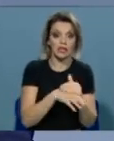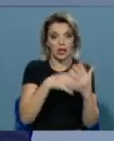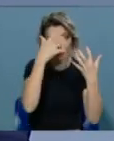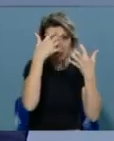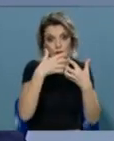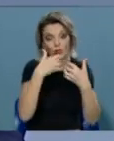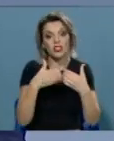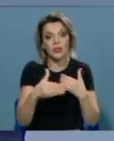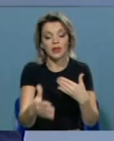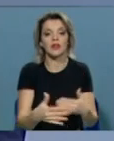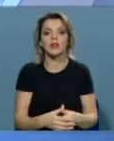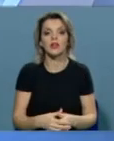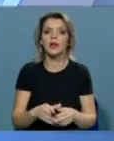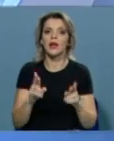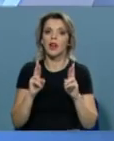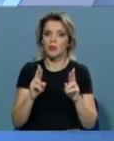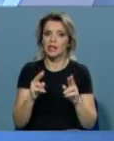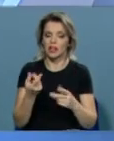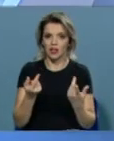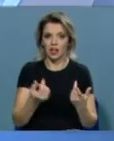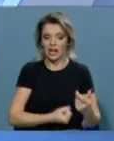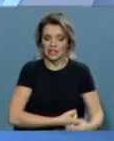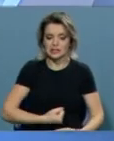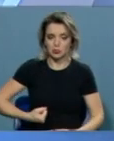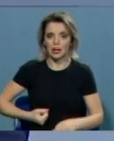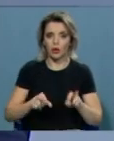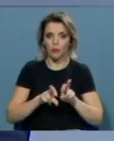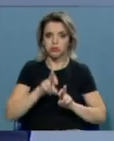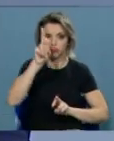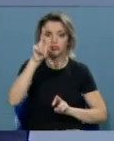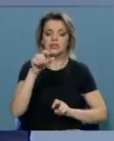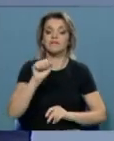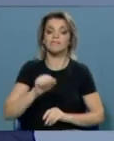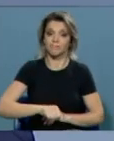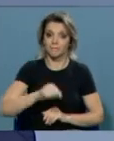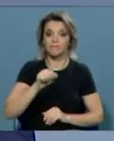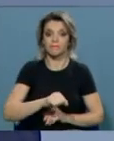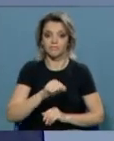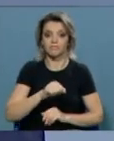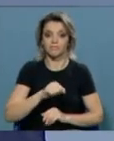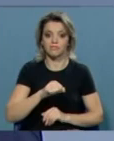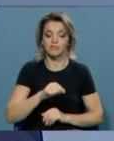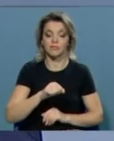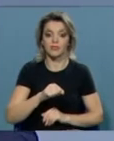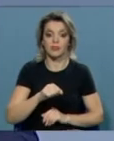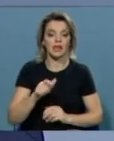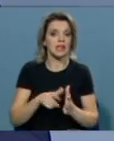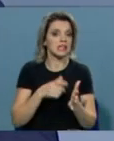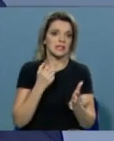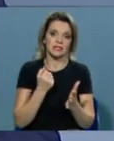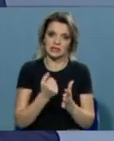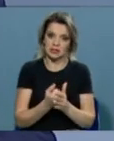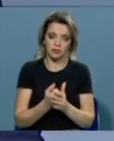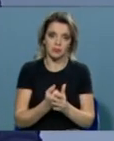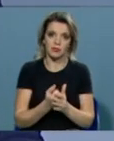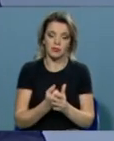fases que é expectável um aumento no desemprego é certamente respeitava um homem no desemprego acompanha sempre a questão